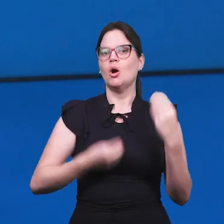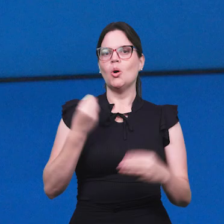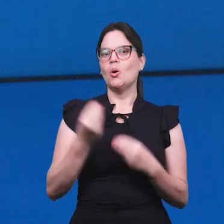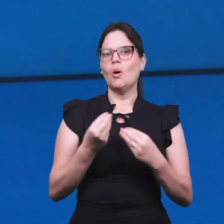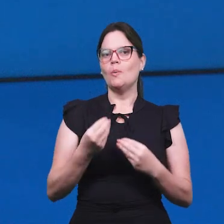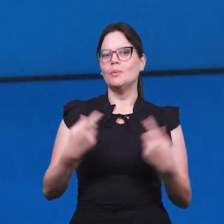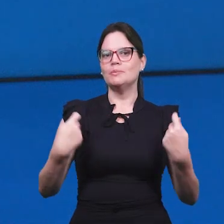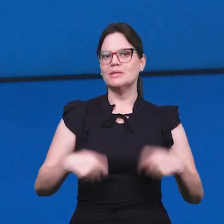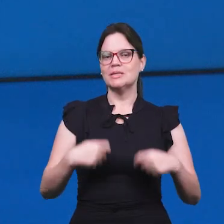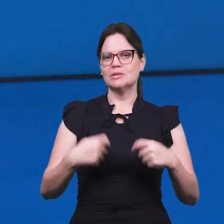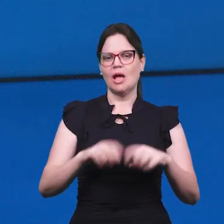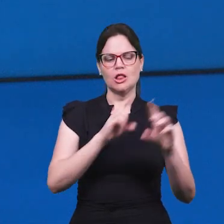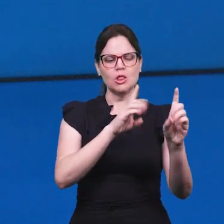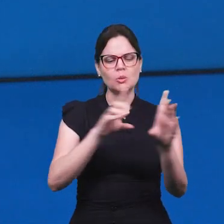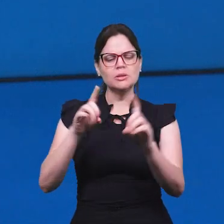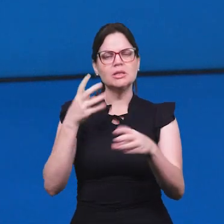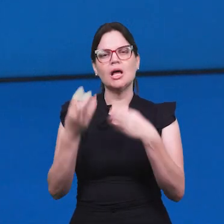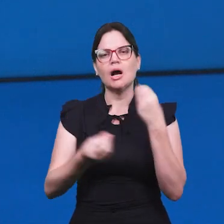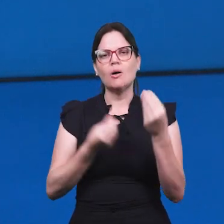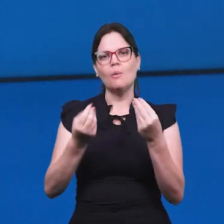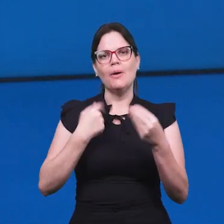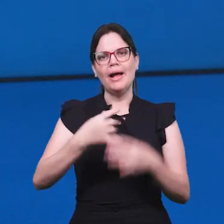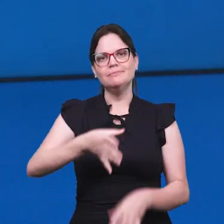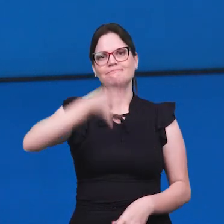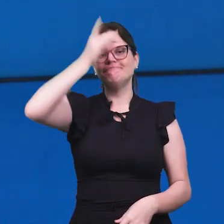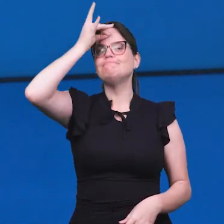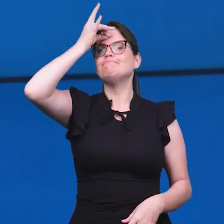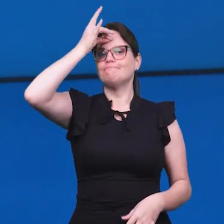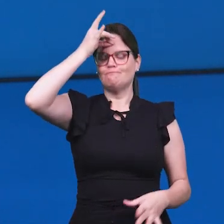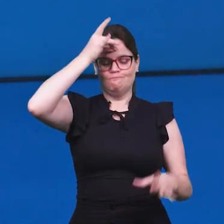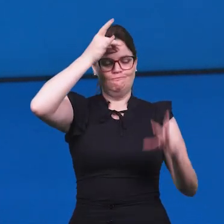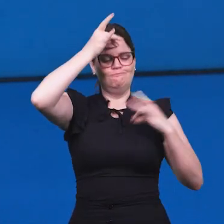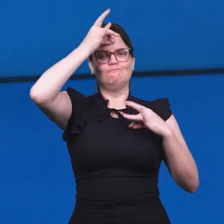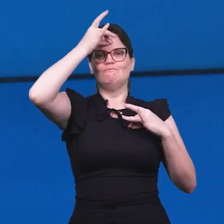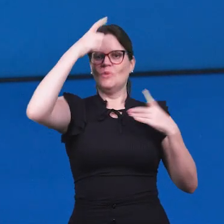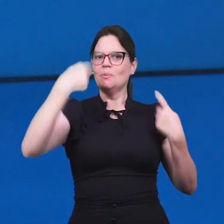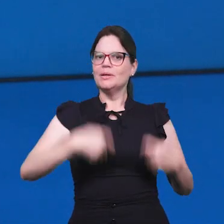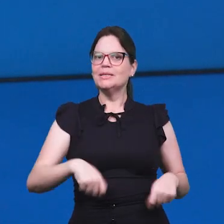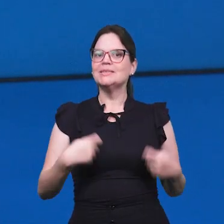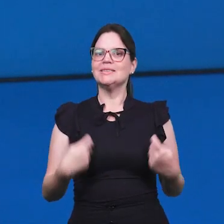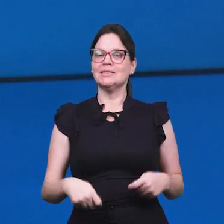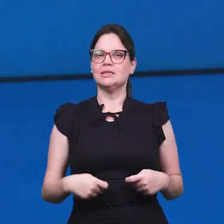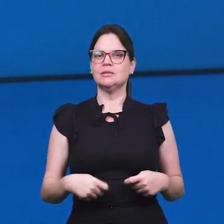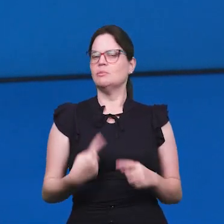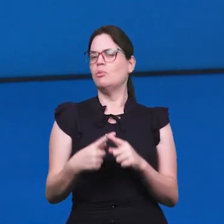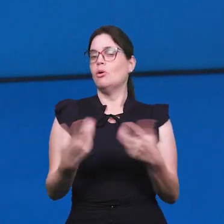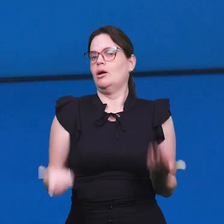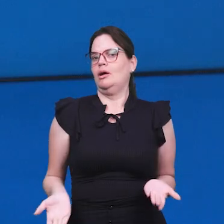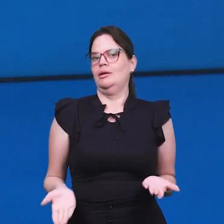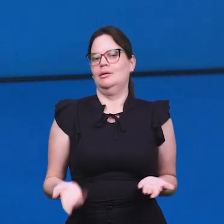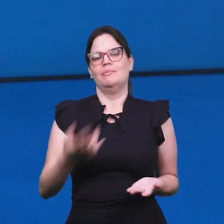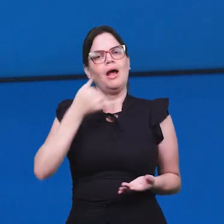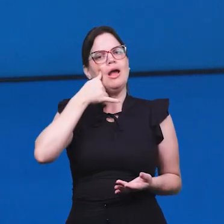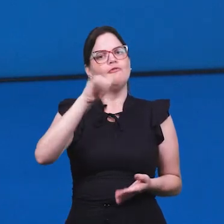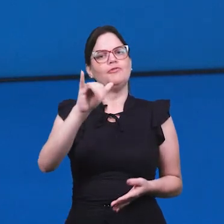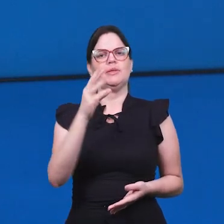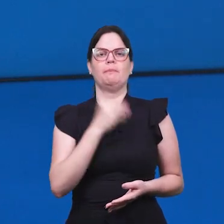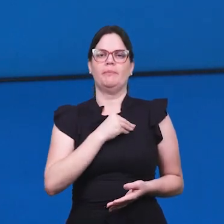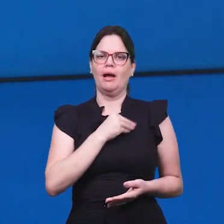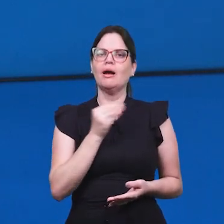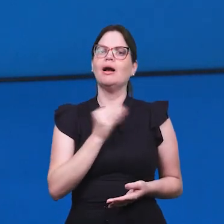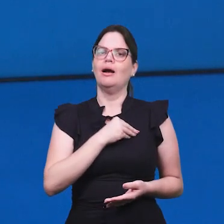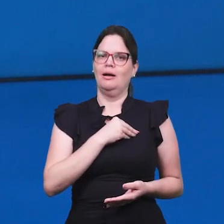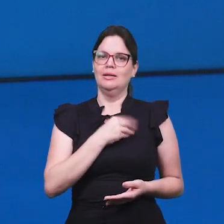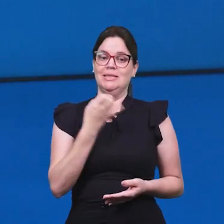mesma resposta. O lugar onde devemos guardar a palavra de Deus é dentro do coração, né? Conforme o próprio texto diz, né?